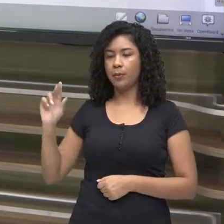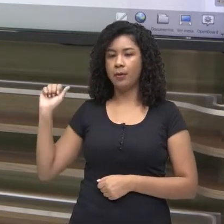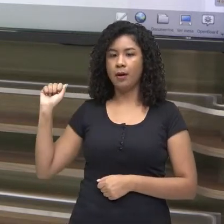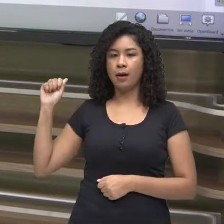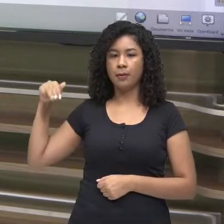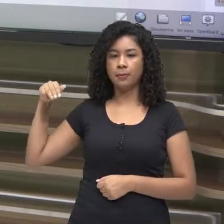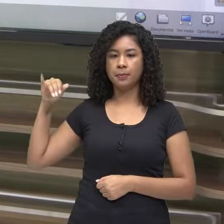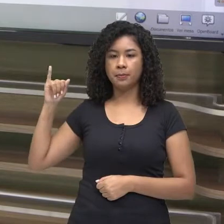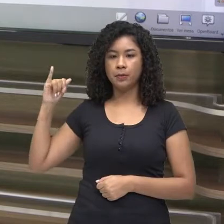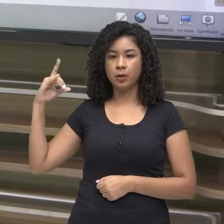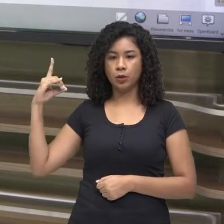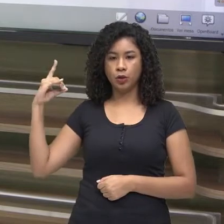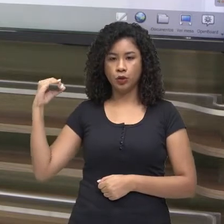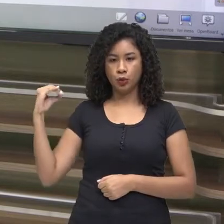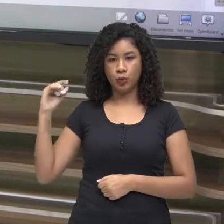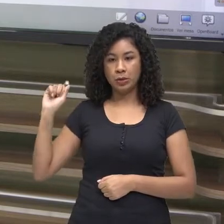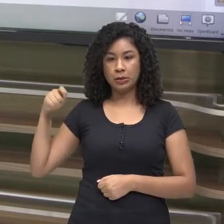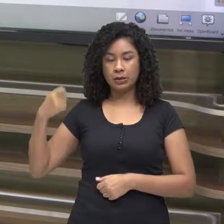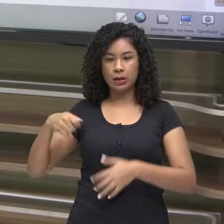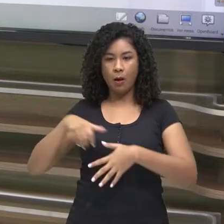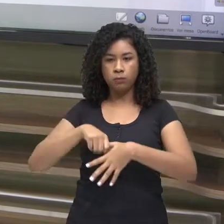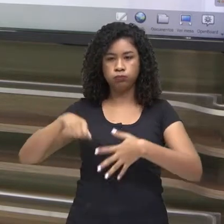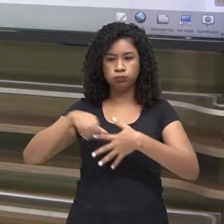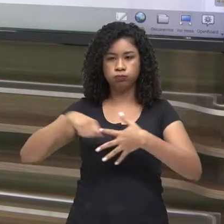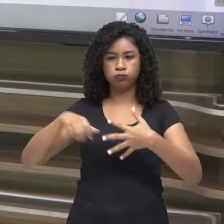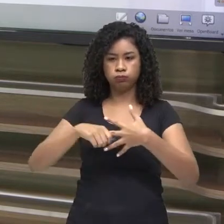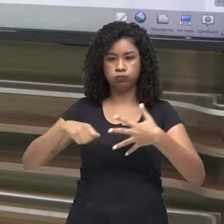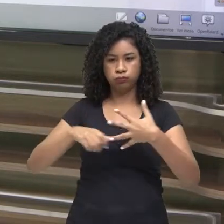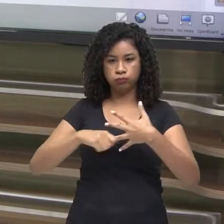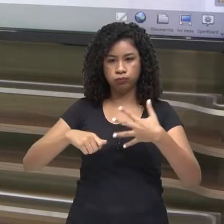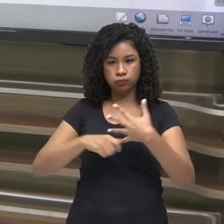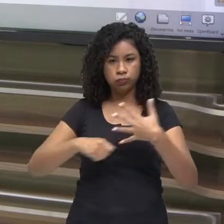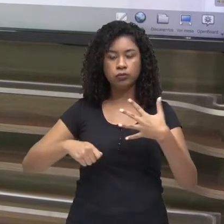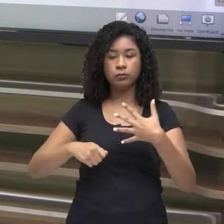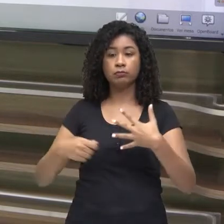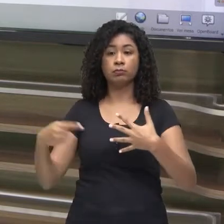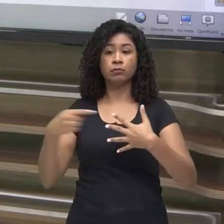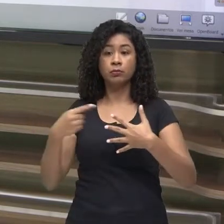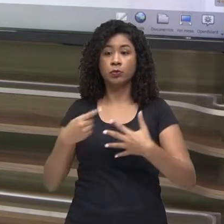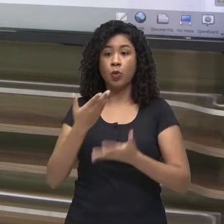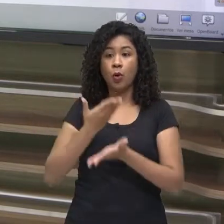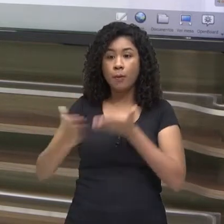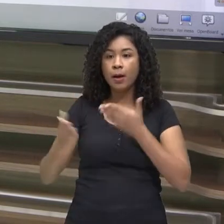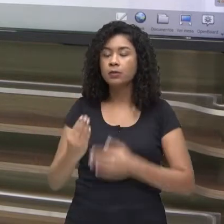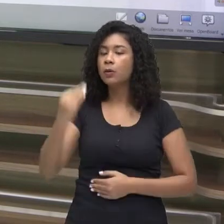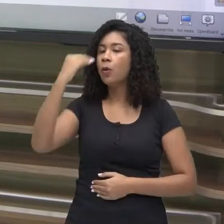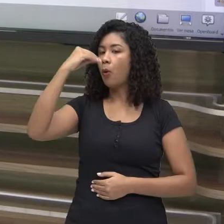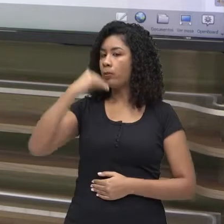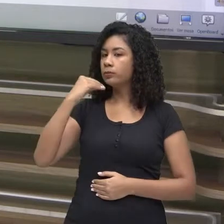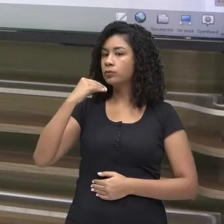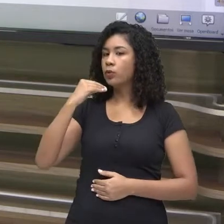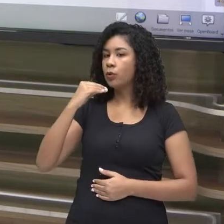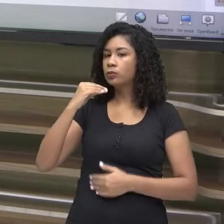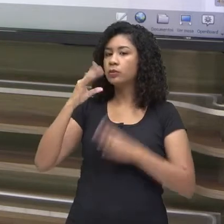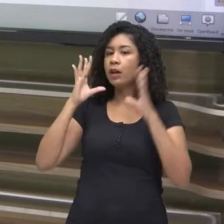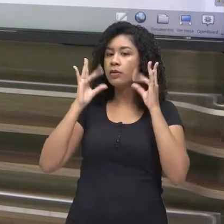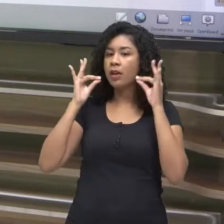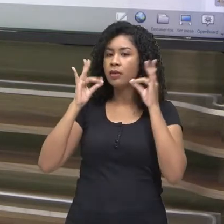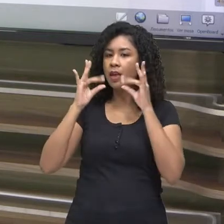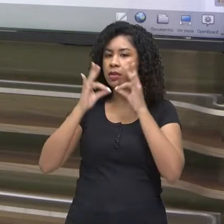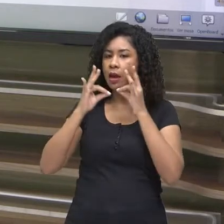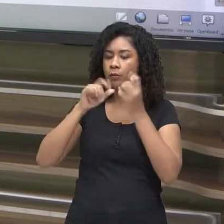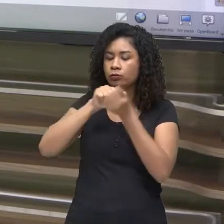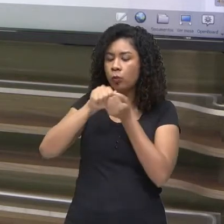vamos ver que a saliva ela é importantíssima porque ela inicia a digestão do amido na nossa boca,